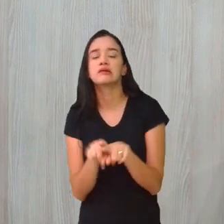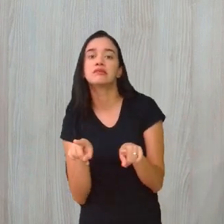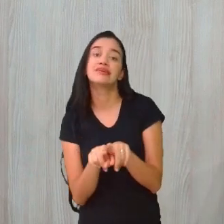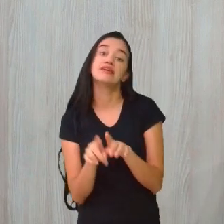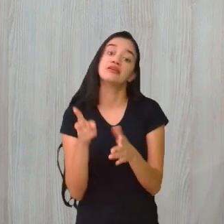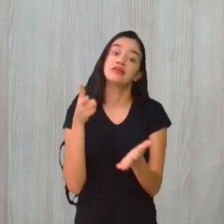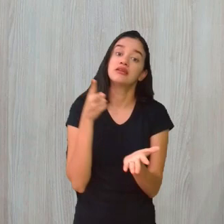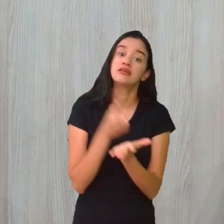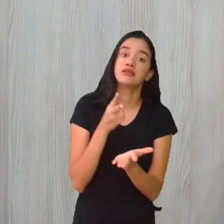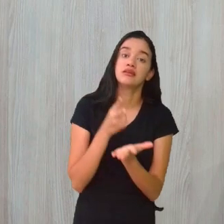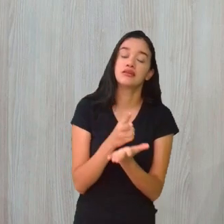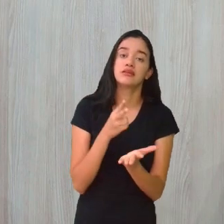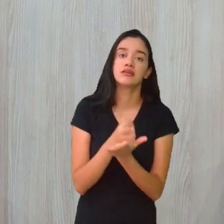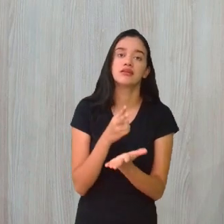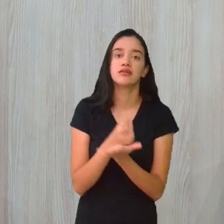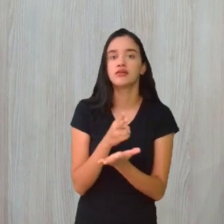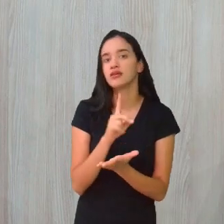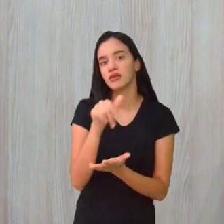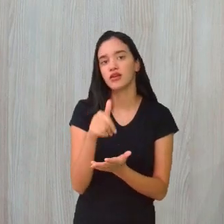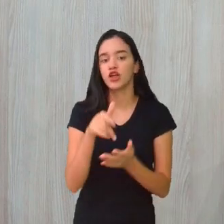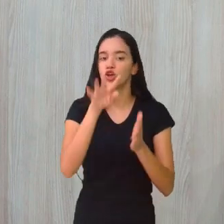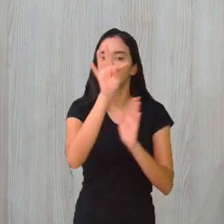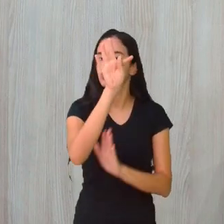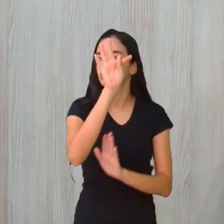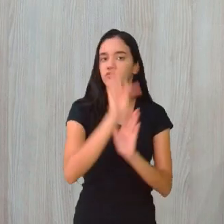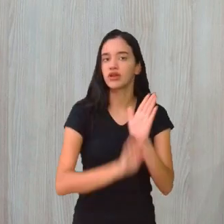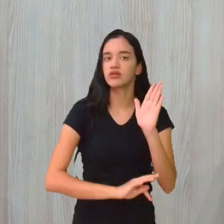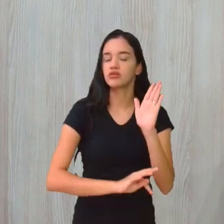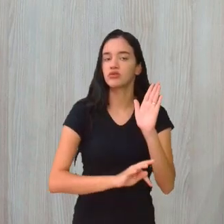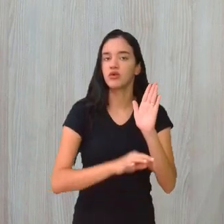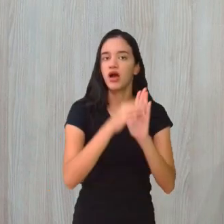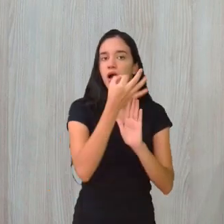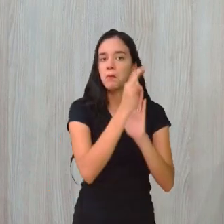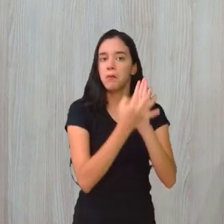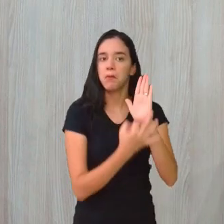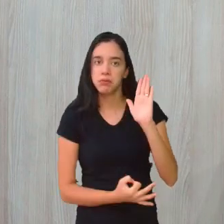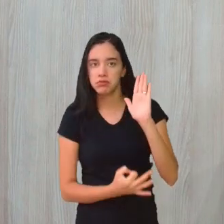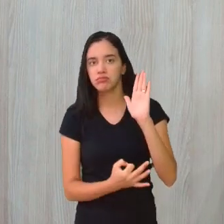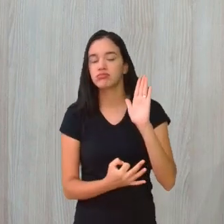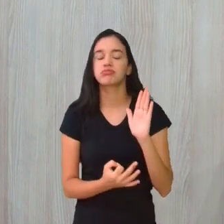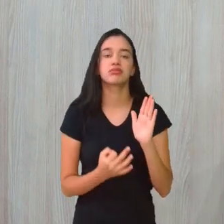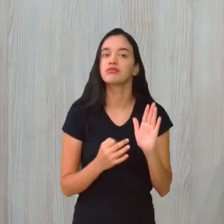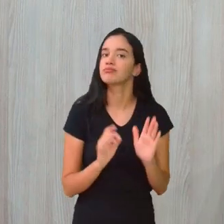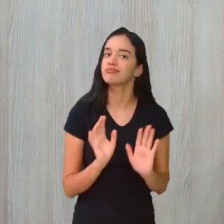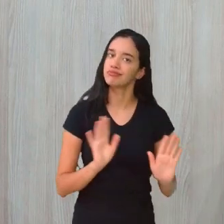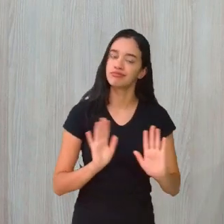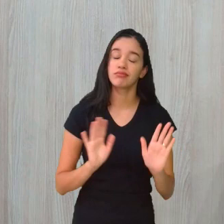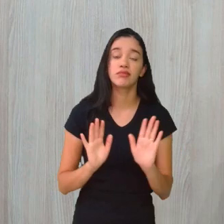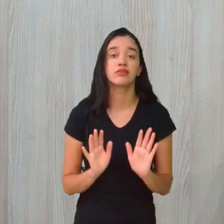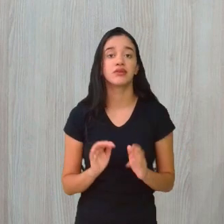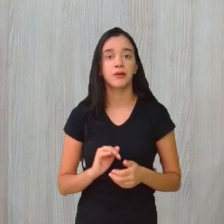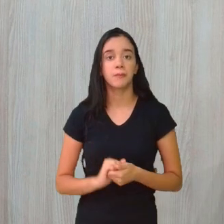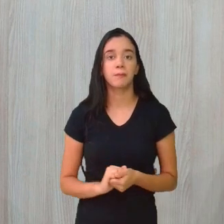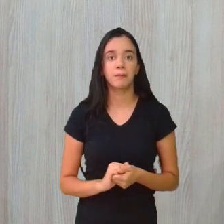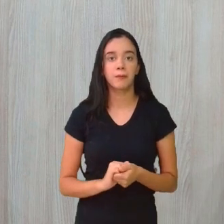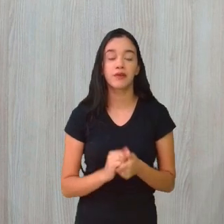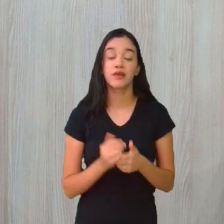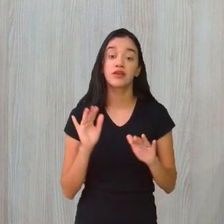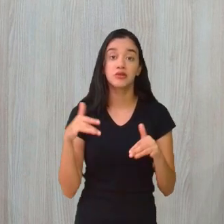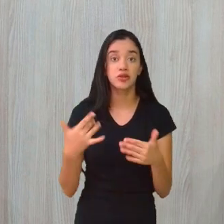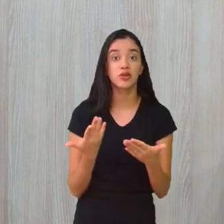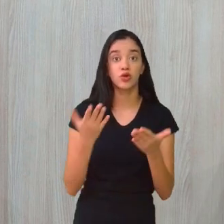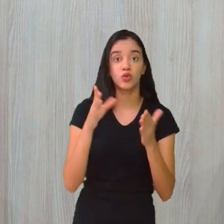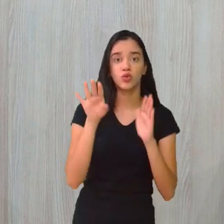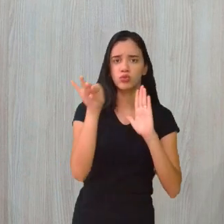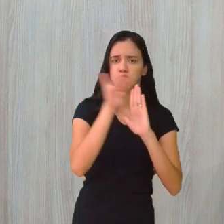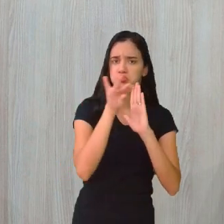sempre fazendo, nunca é um texto muito corrido, né? A gente sempre faz essas voltas. E aí, os elementos